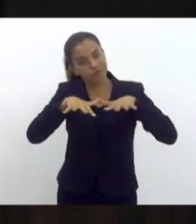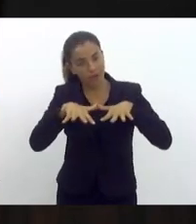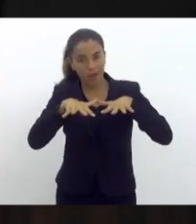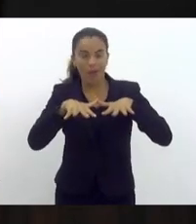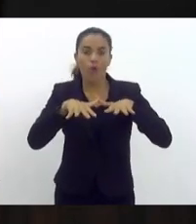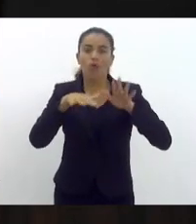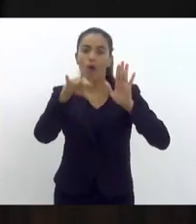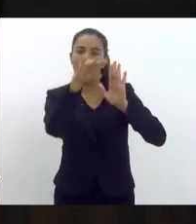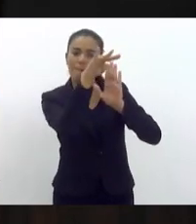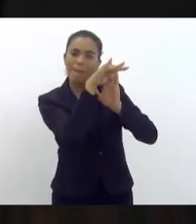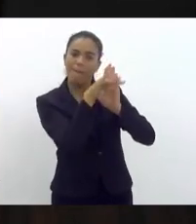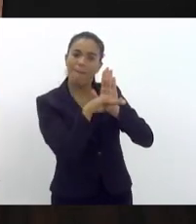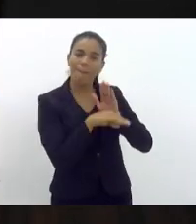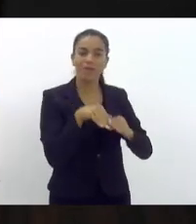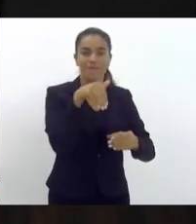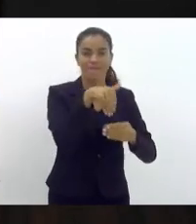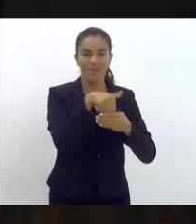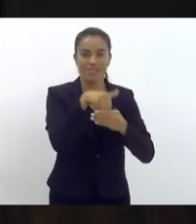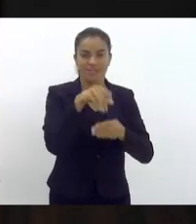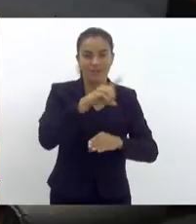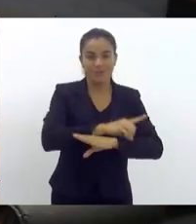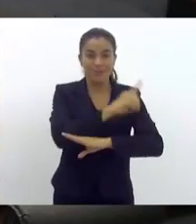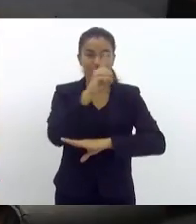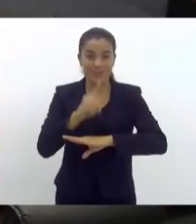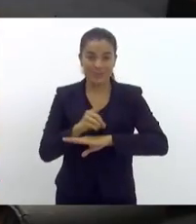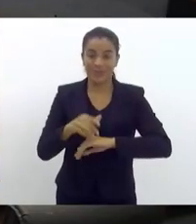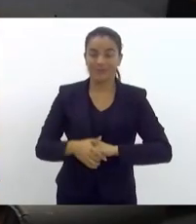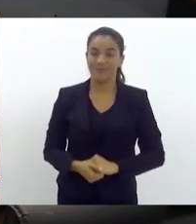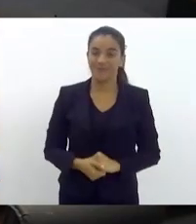a ordem do dia. Obrigado. Obrigado.